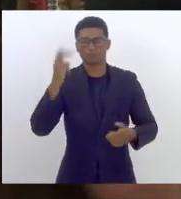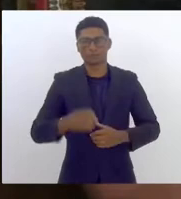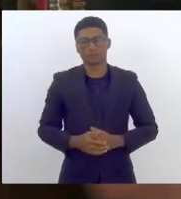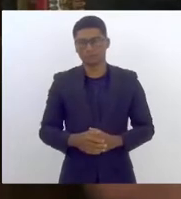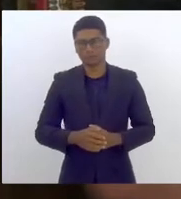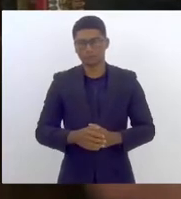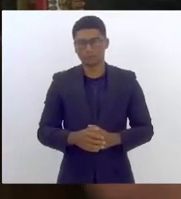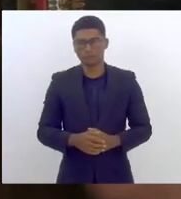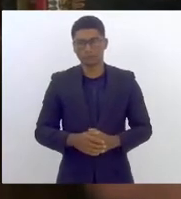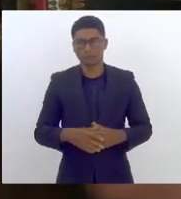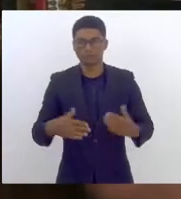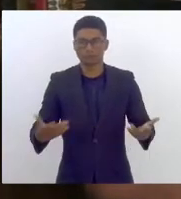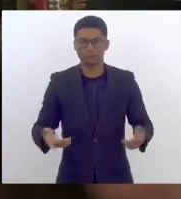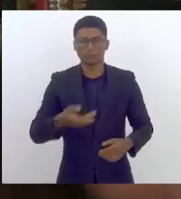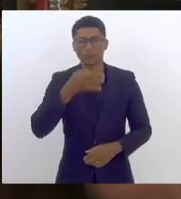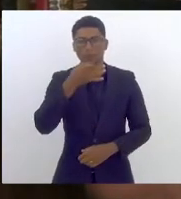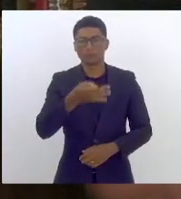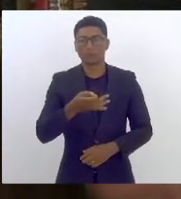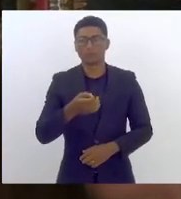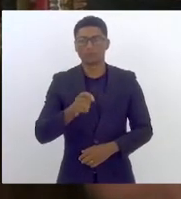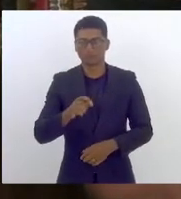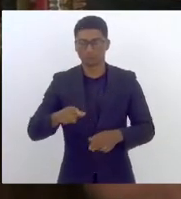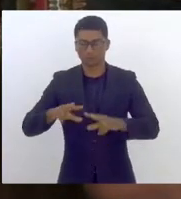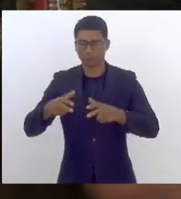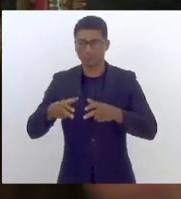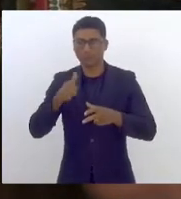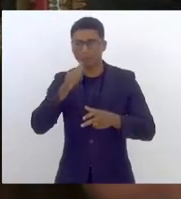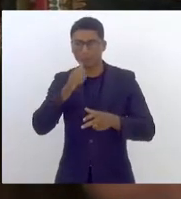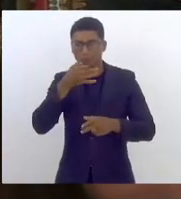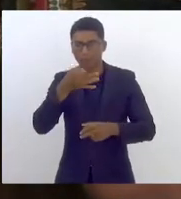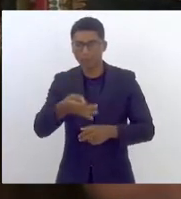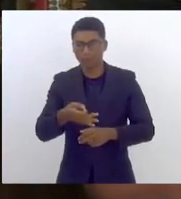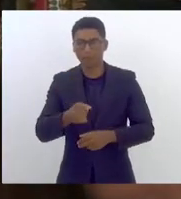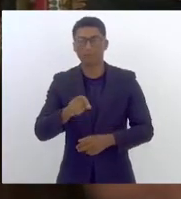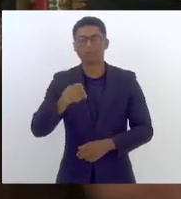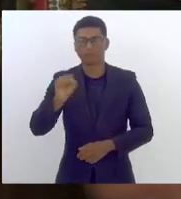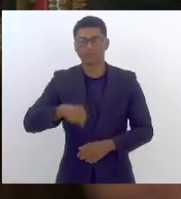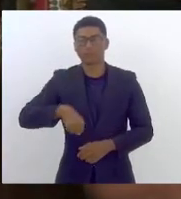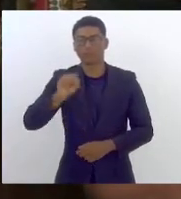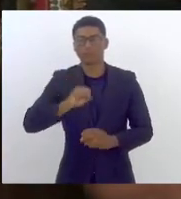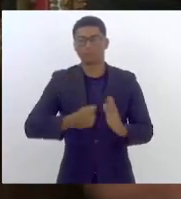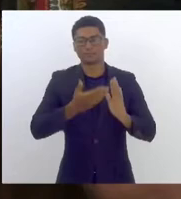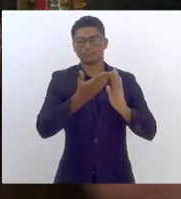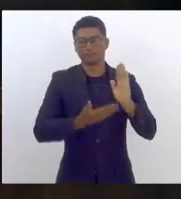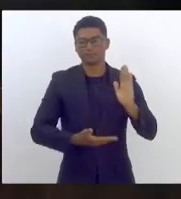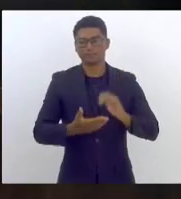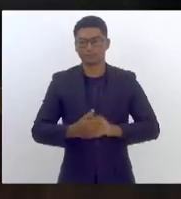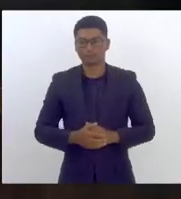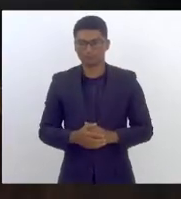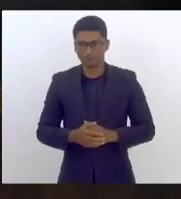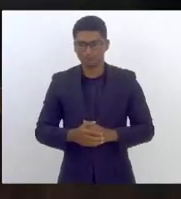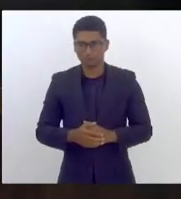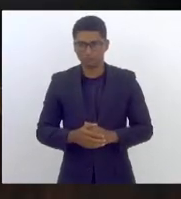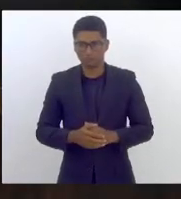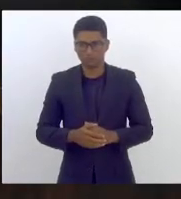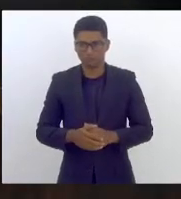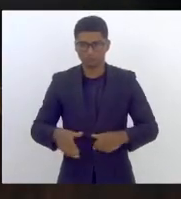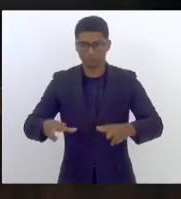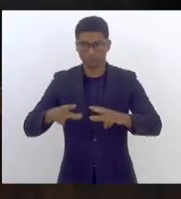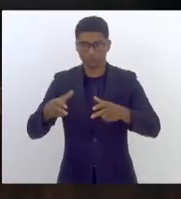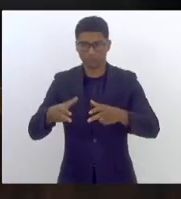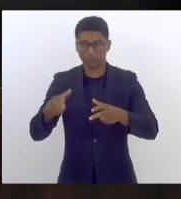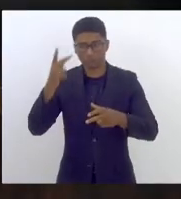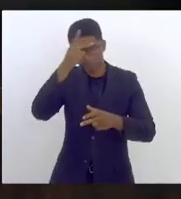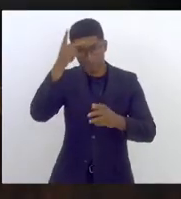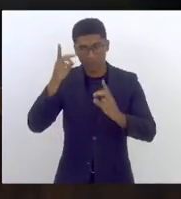e o parecer pela comissão de mulheres é um parecer favorável presidência pela comissão